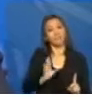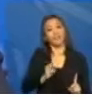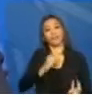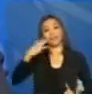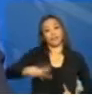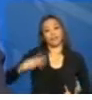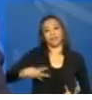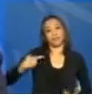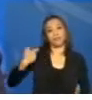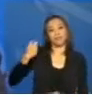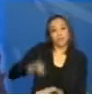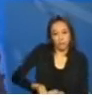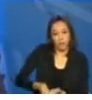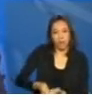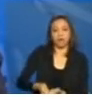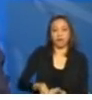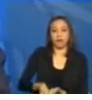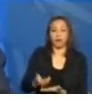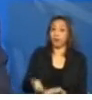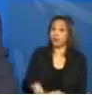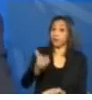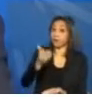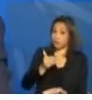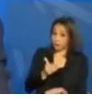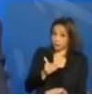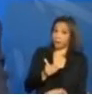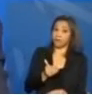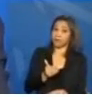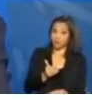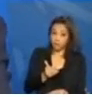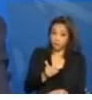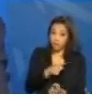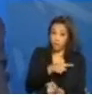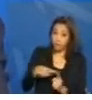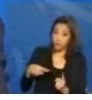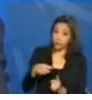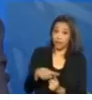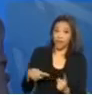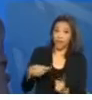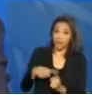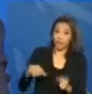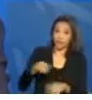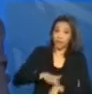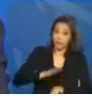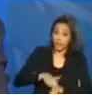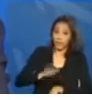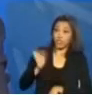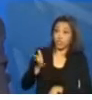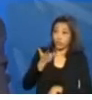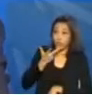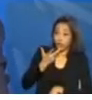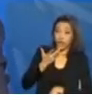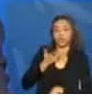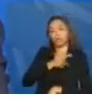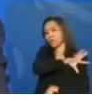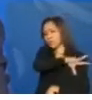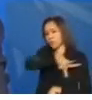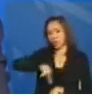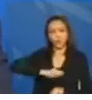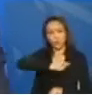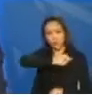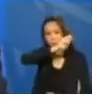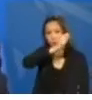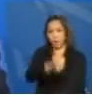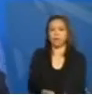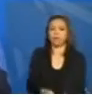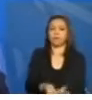parcelas pagas, ou seja, antecipando na metade do tempo proposto todos os pagamentos.